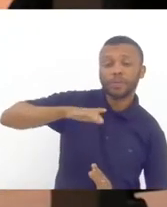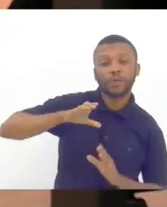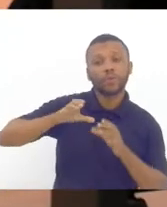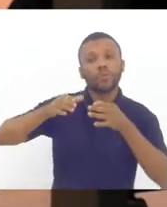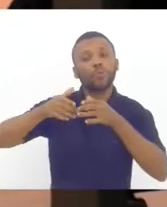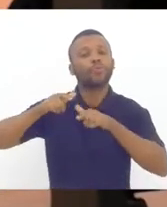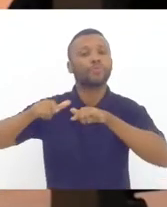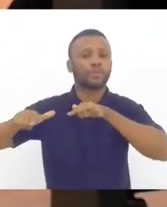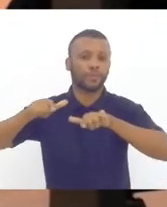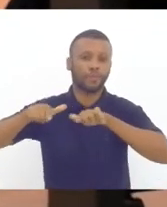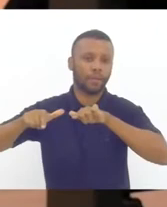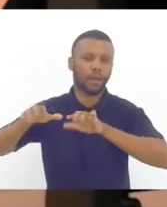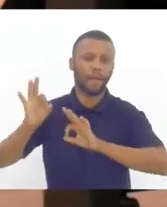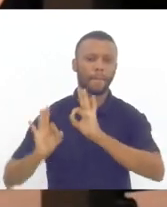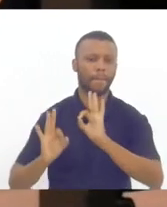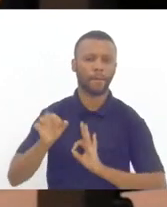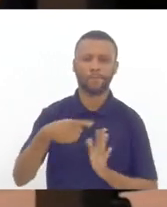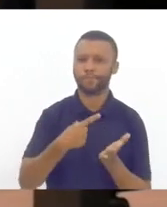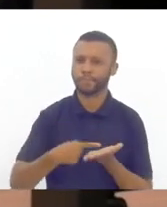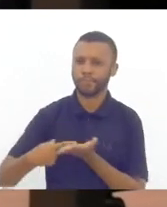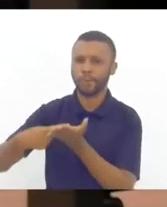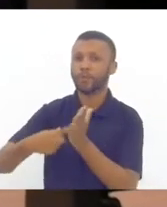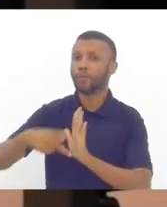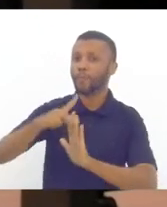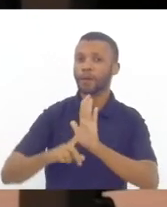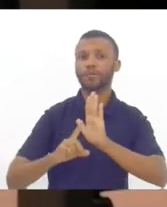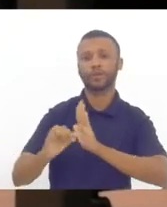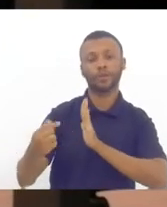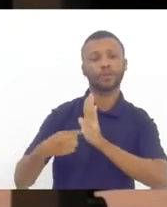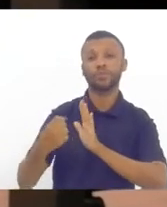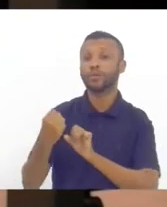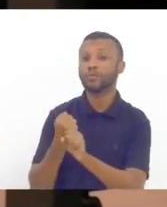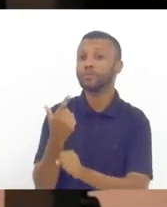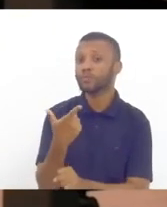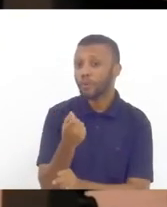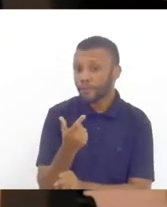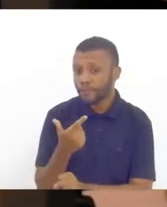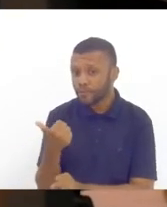ela preparou uma minuta já de projeto de lei. Isso é de